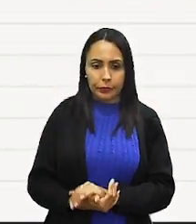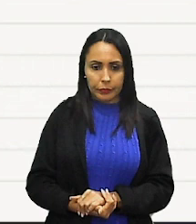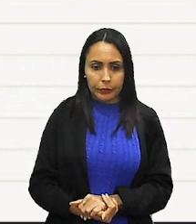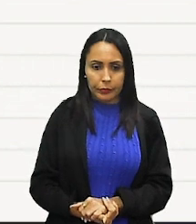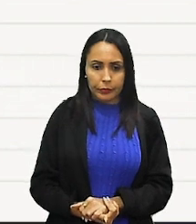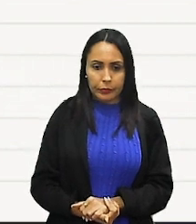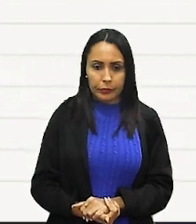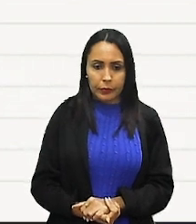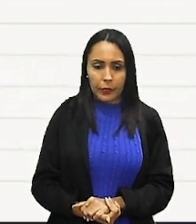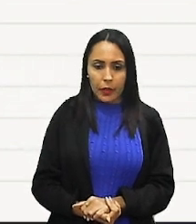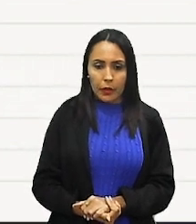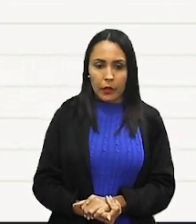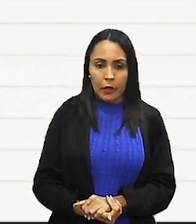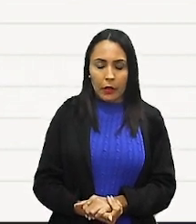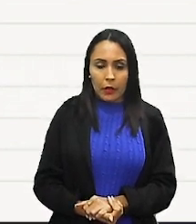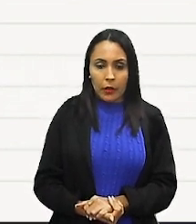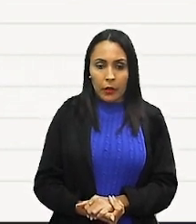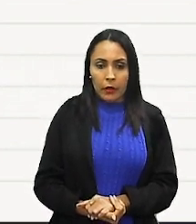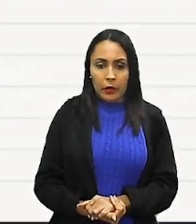sofrer